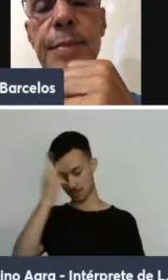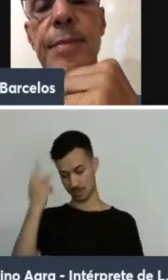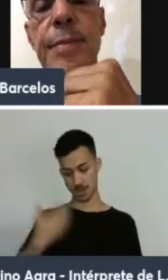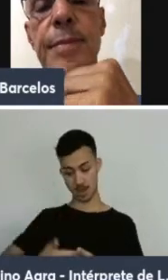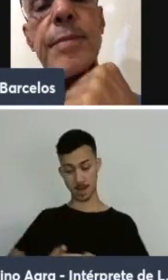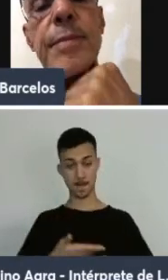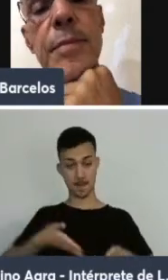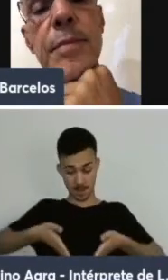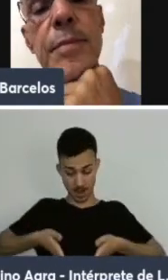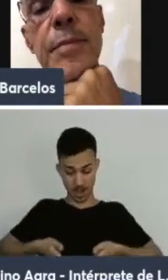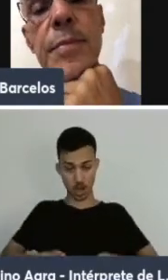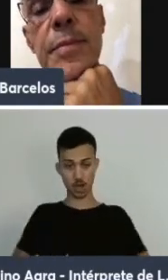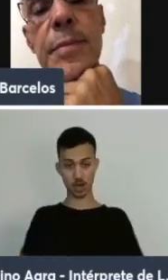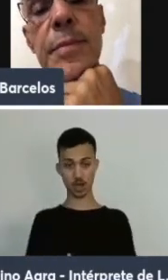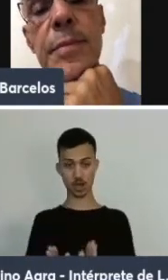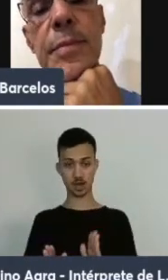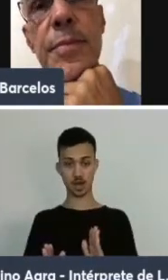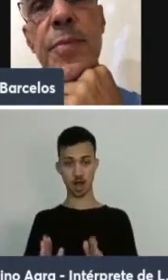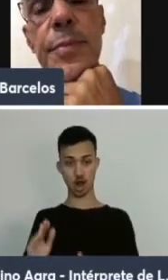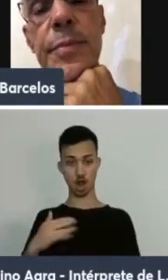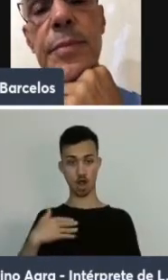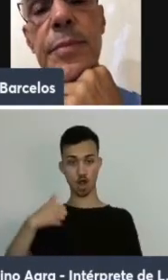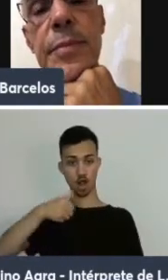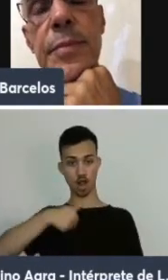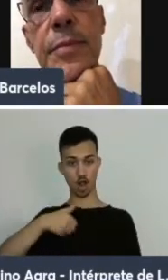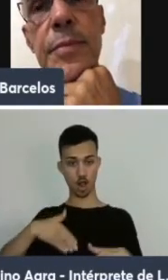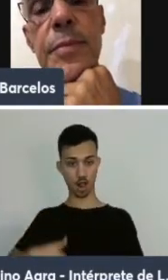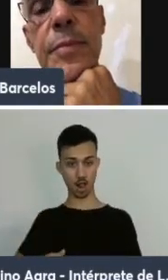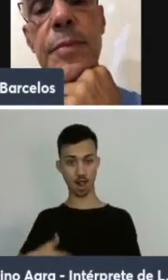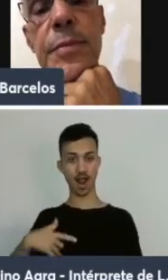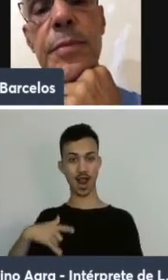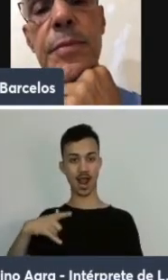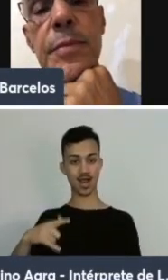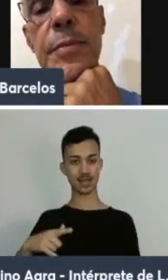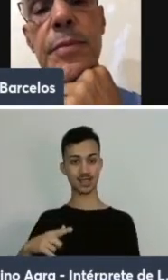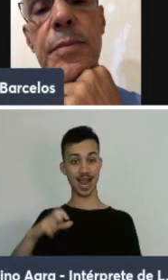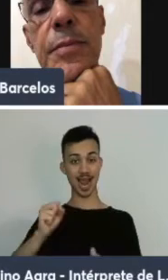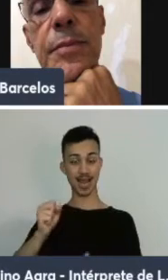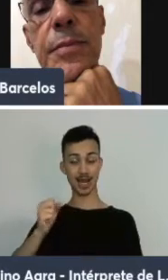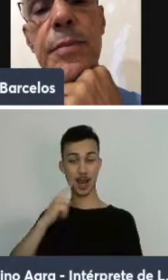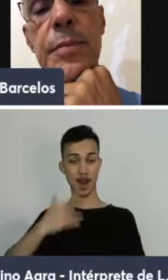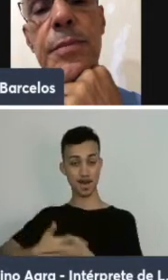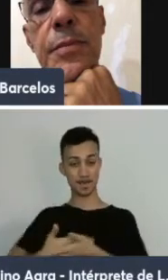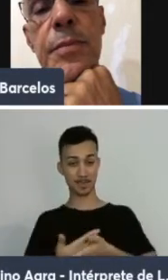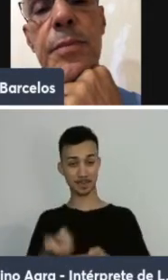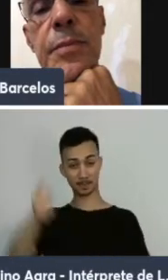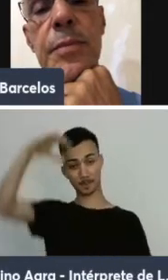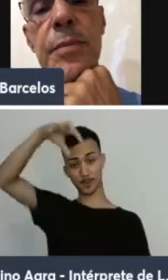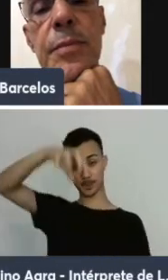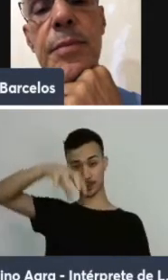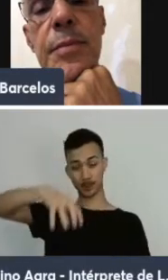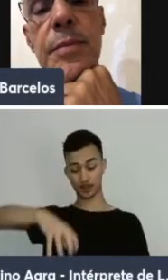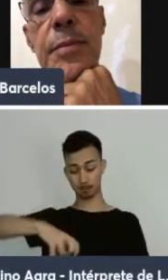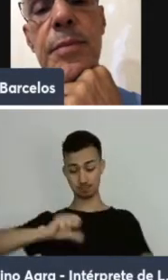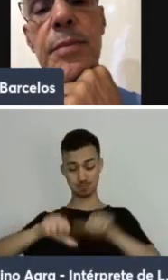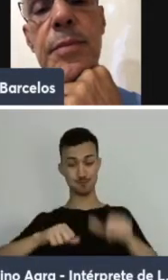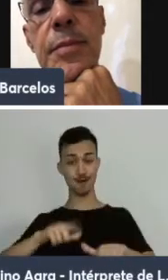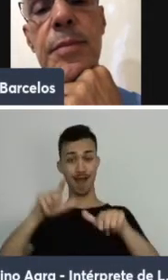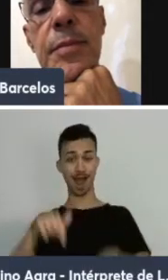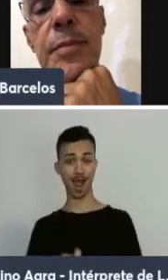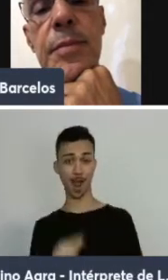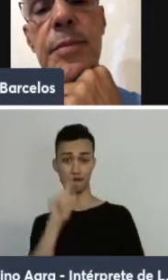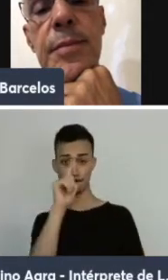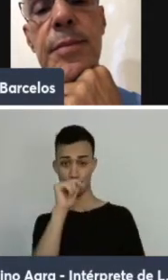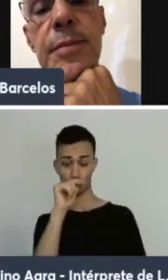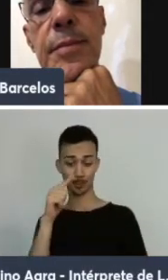nascia e ficava no tubo, aí eles empurravam até virar um pênis. Então, era usado pênis, os pênis